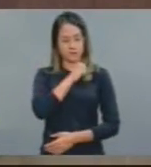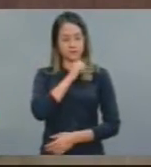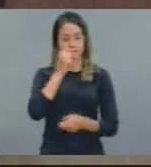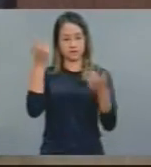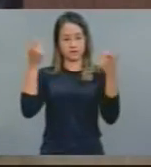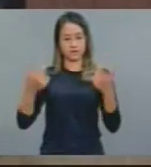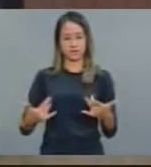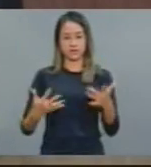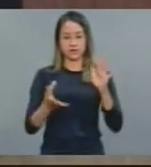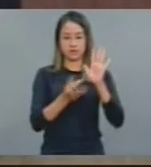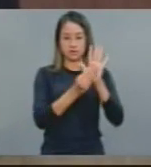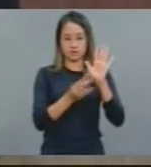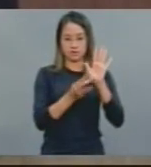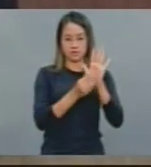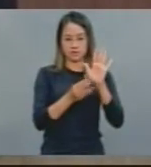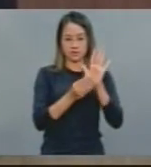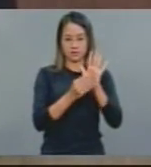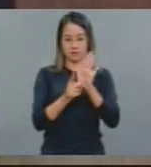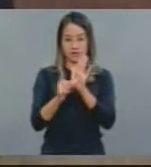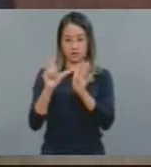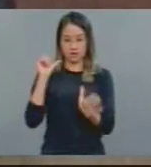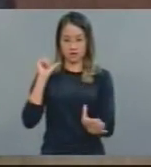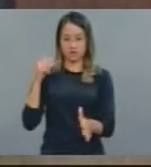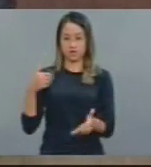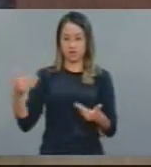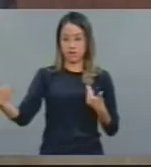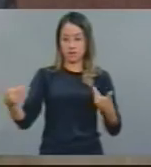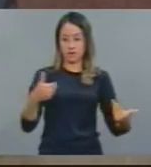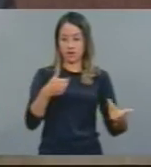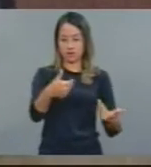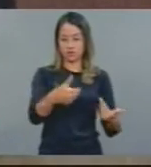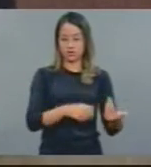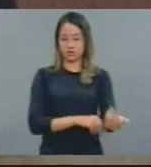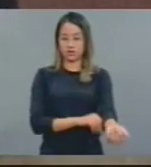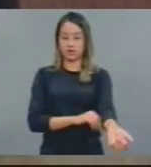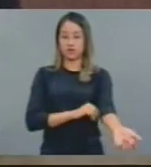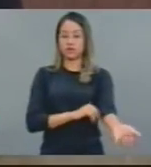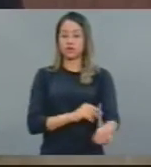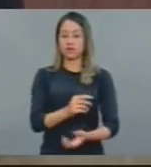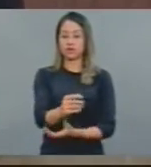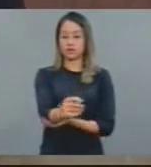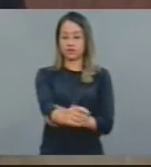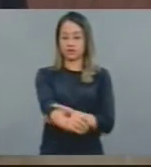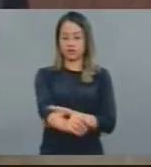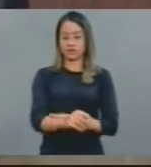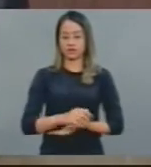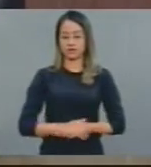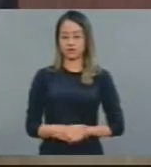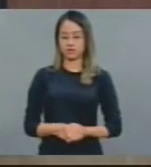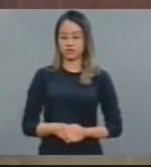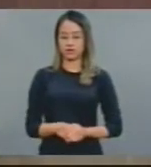dessas emendas, antes de seguir aos apartes. Nós estamos